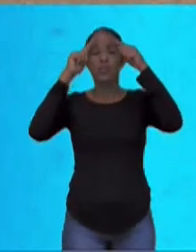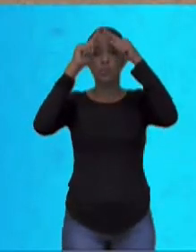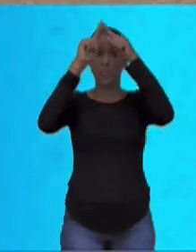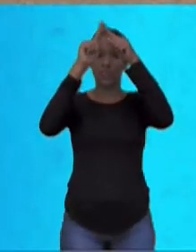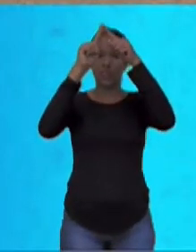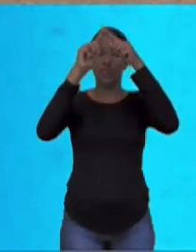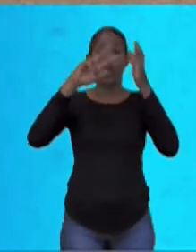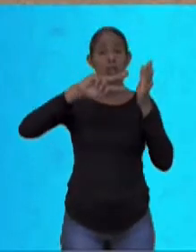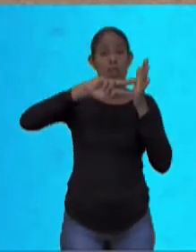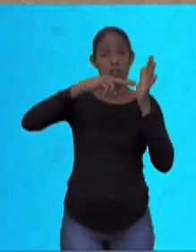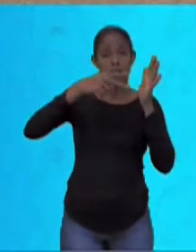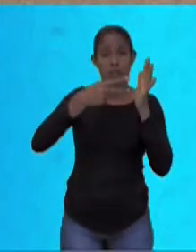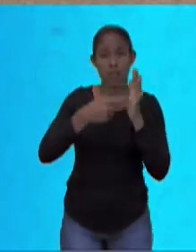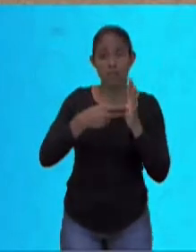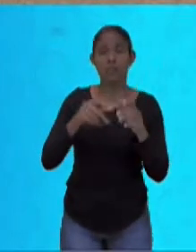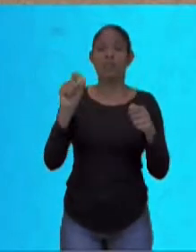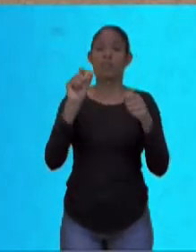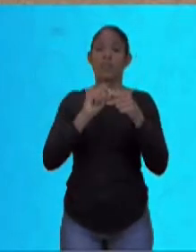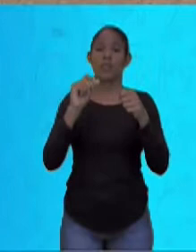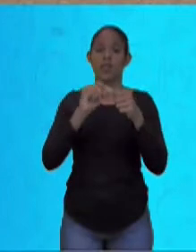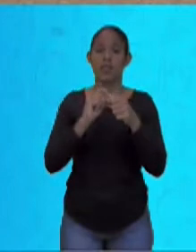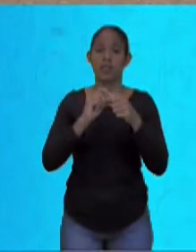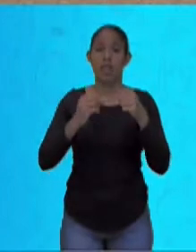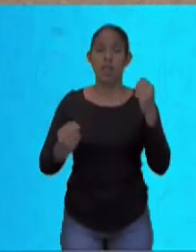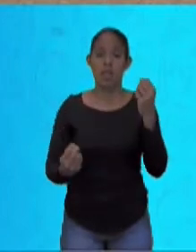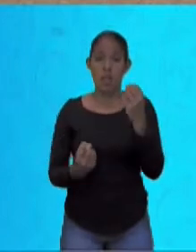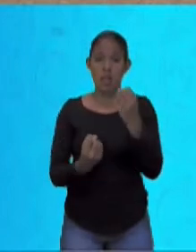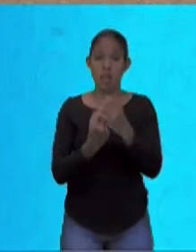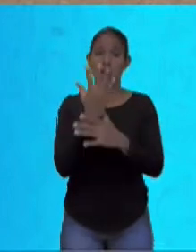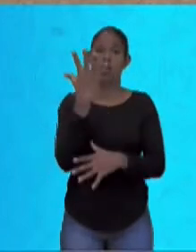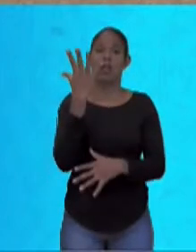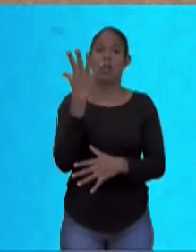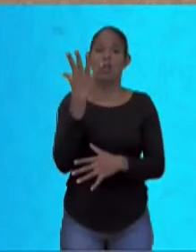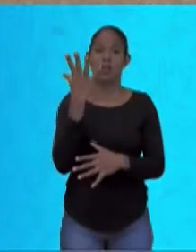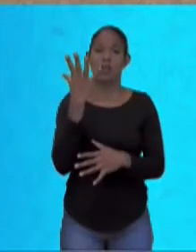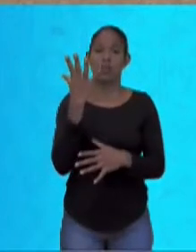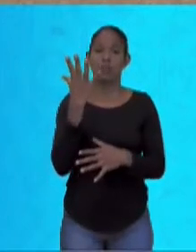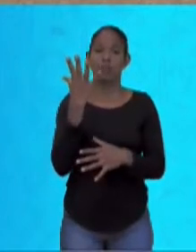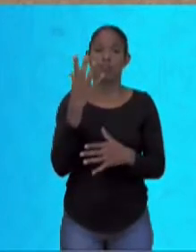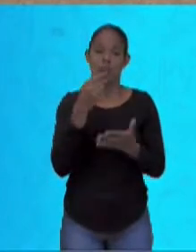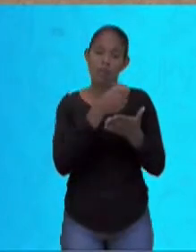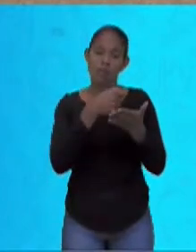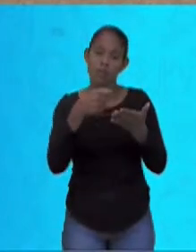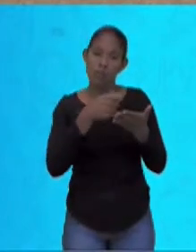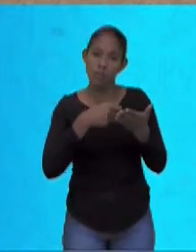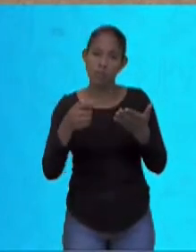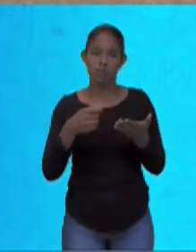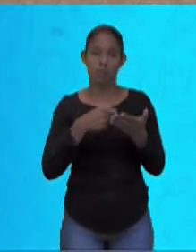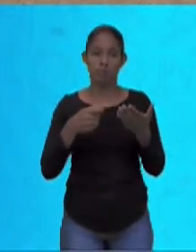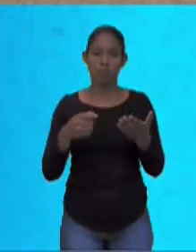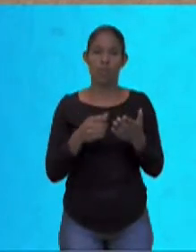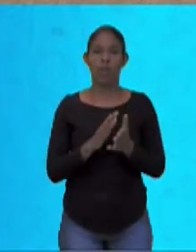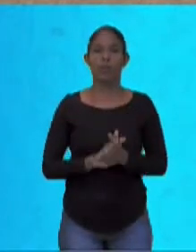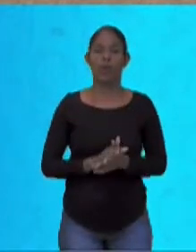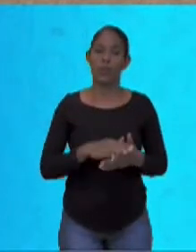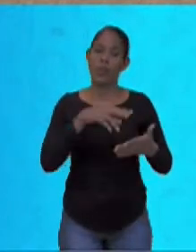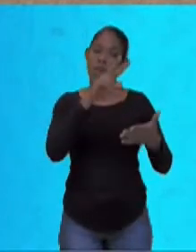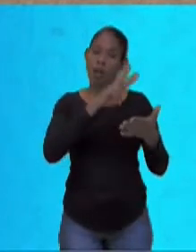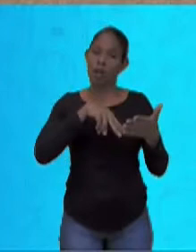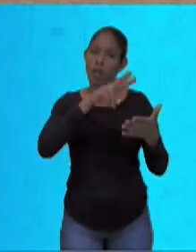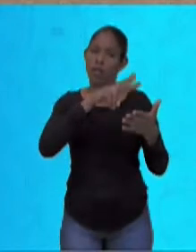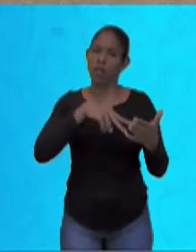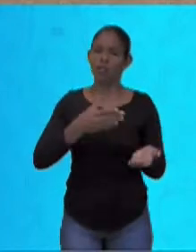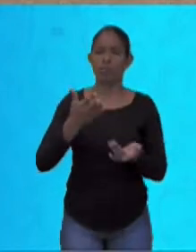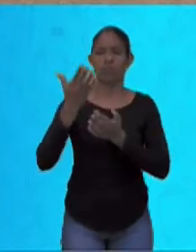significa fazer, criar, compor. A literatura grega teve